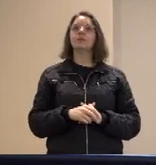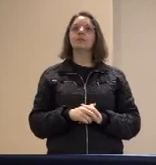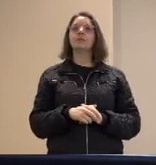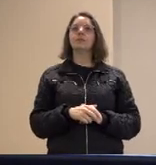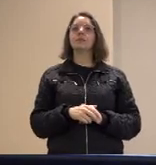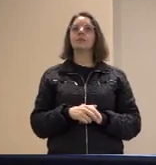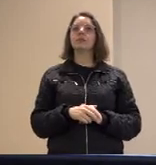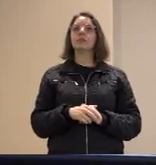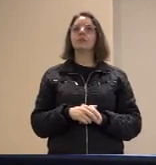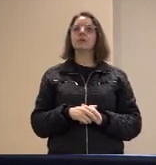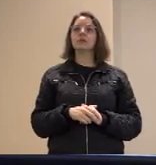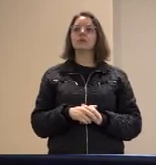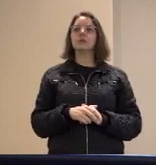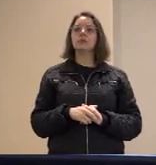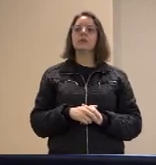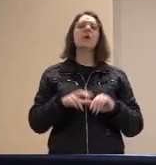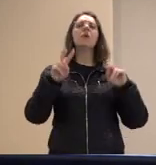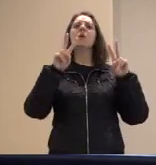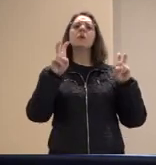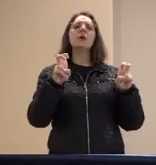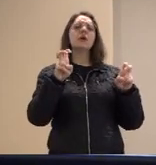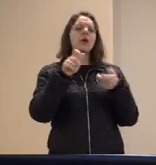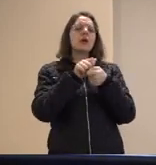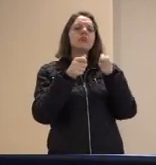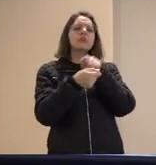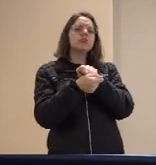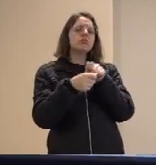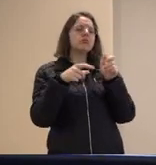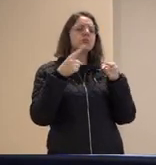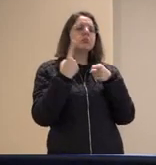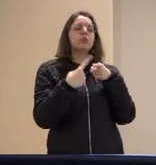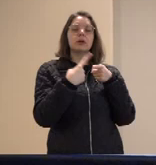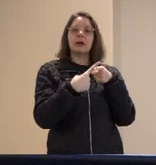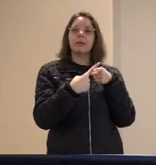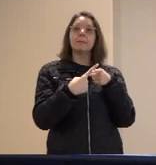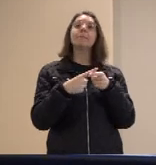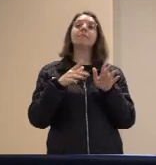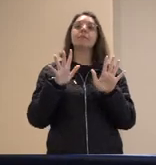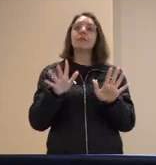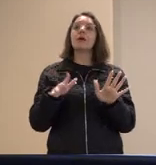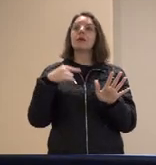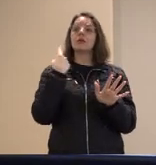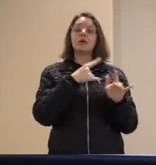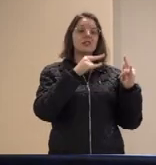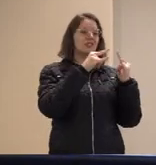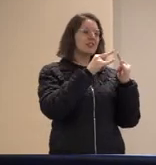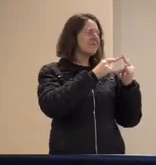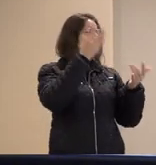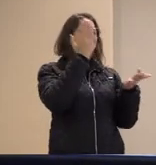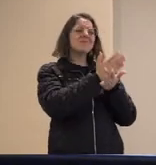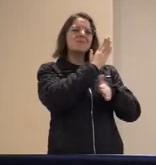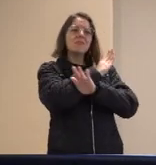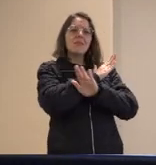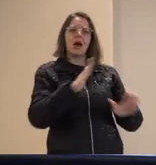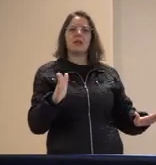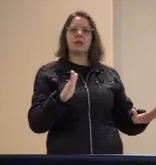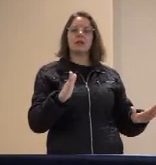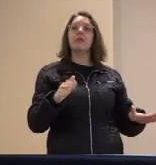reordenamento? Nada mais é do que dizer um basta e vamos iniciar